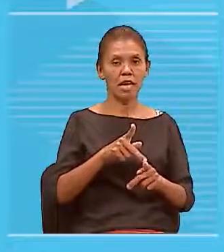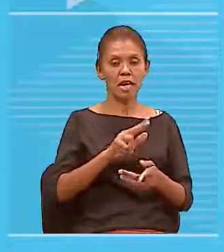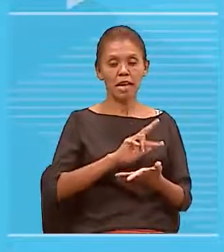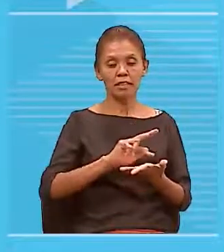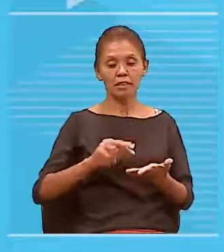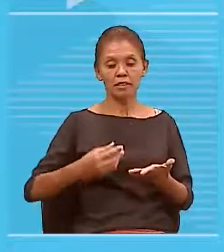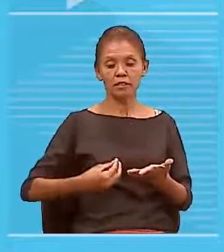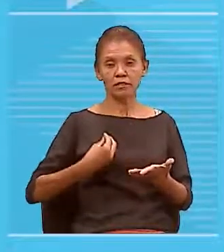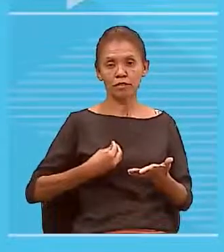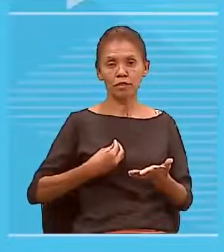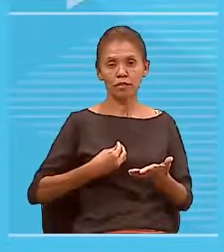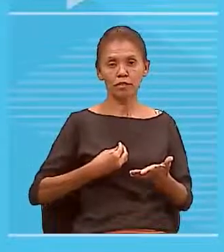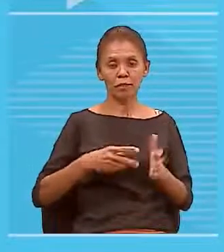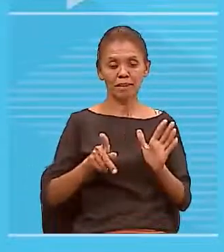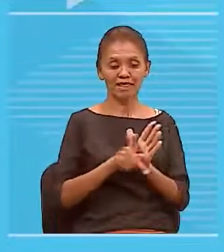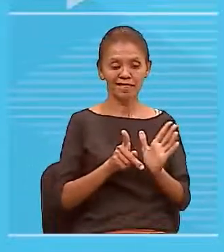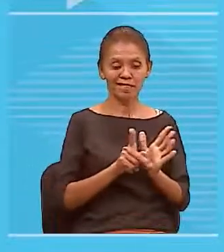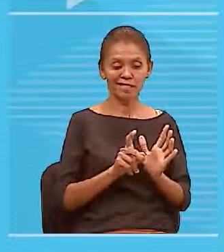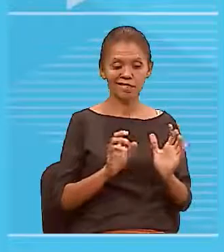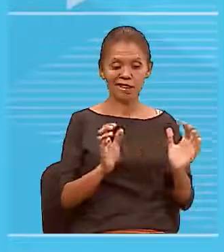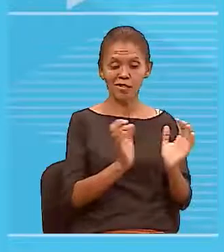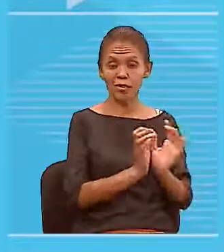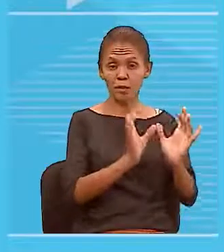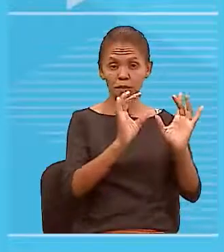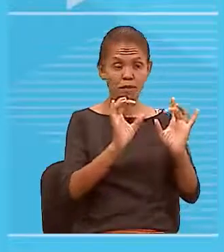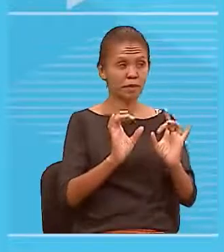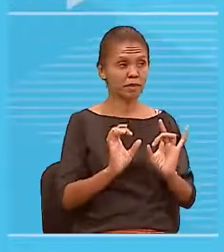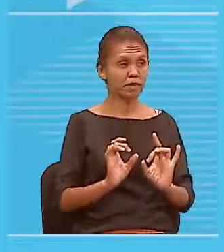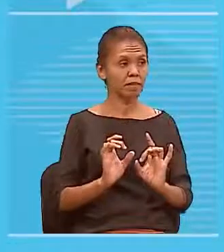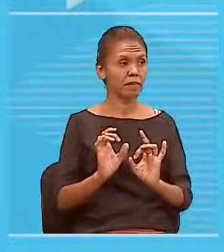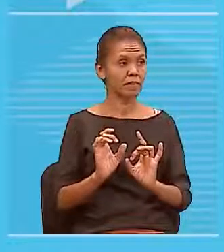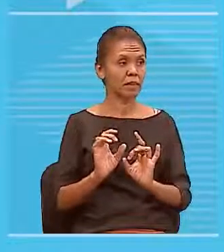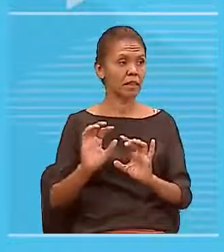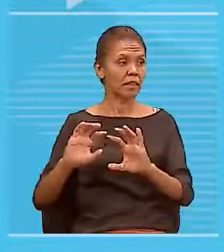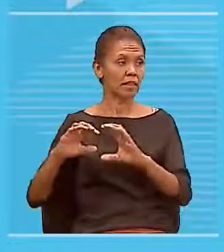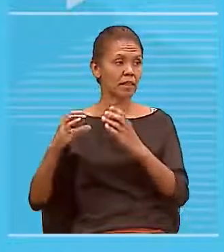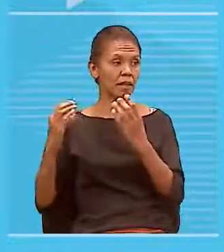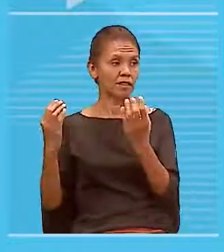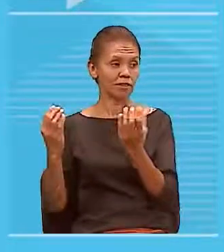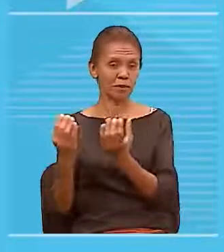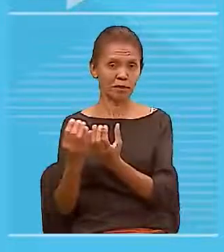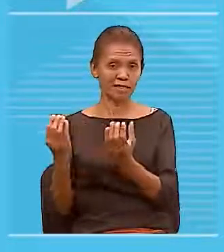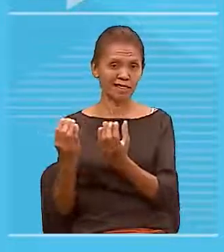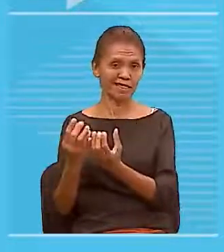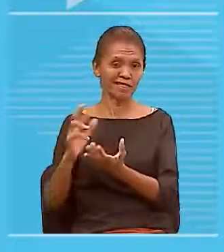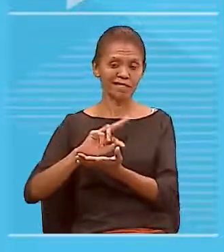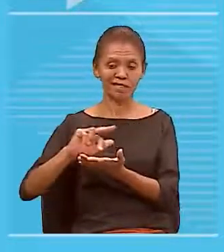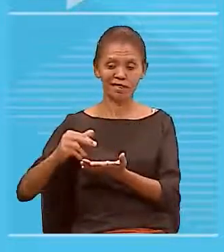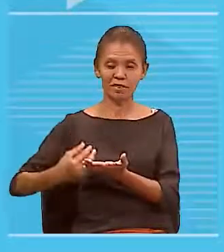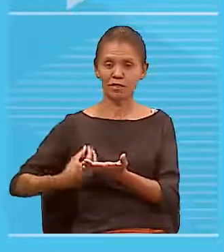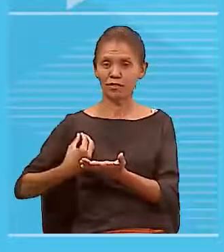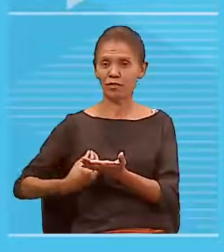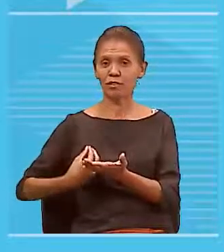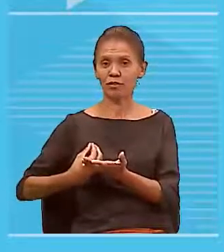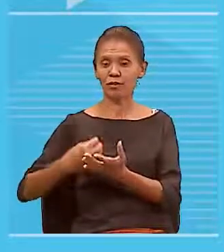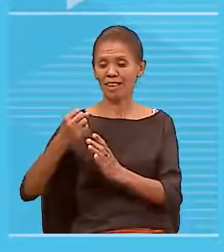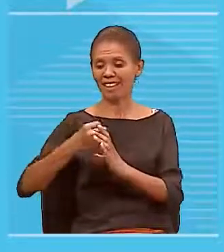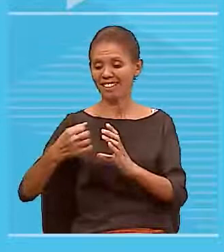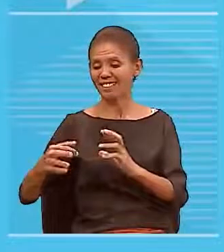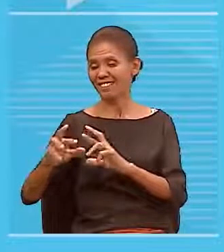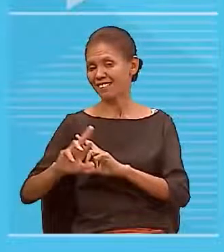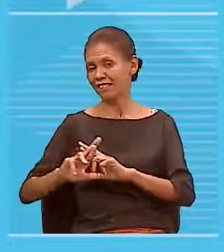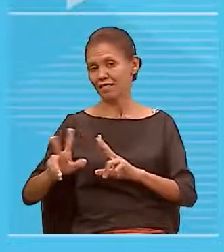amarelo clarinho, que são agrupamentos e interação entre espécies diferentes, tá certo? As